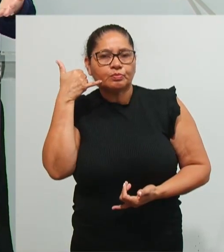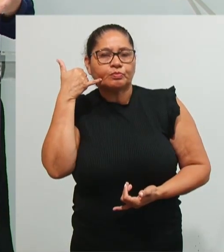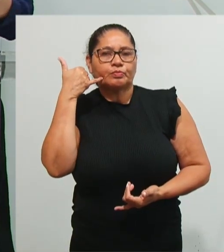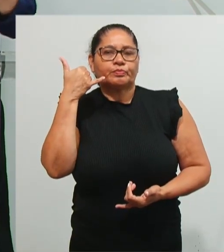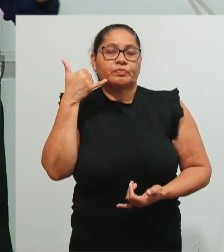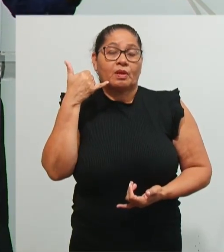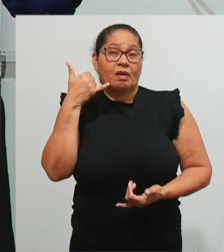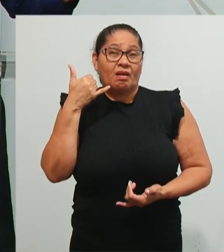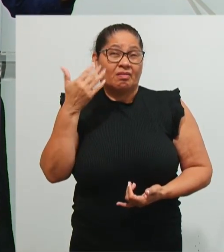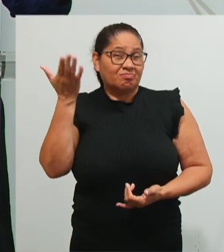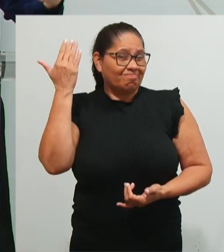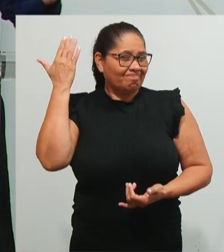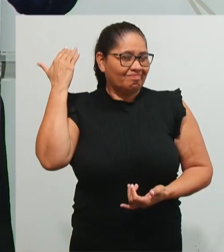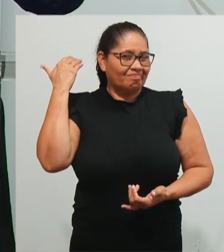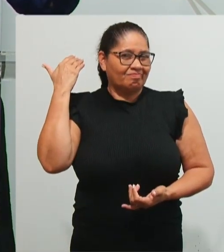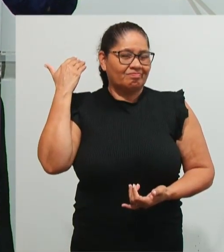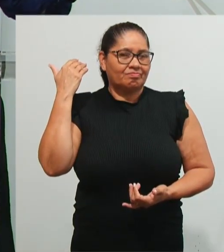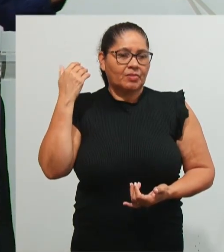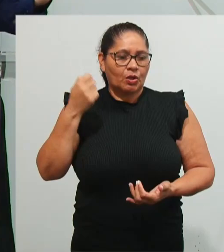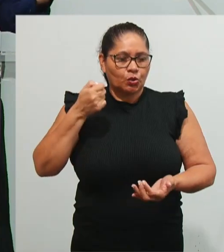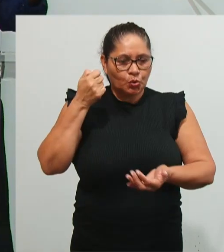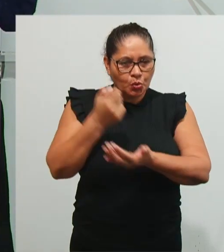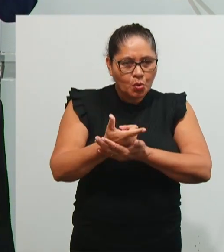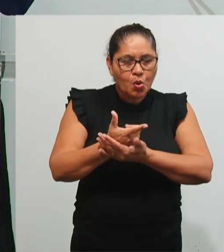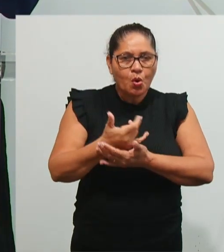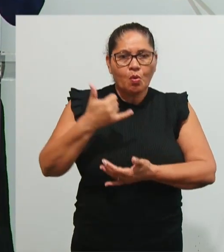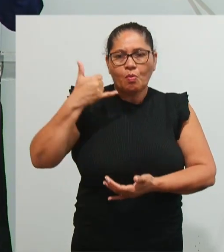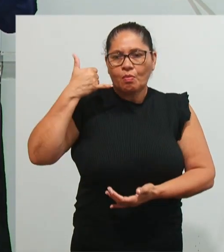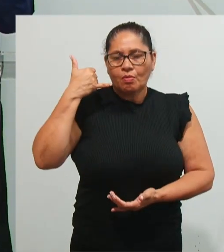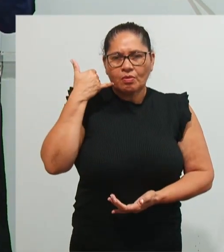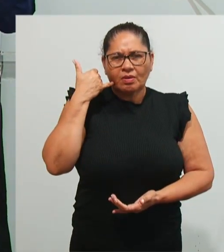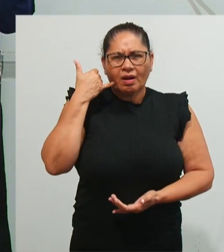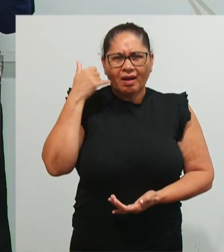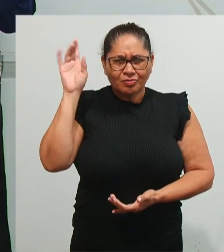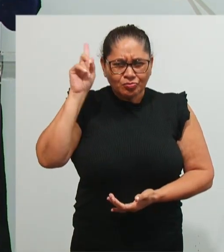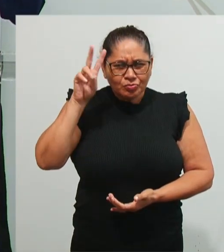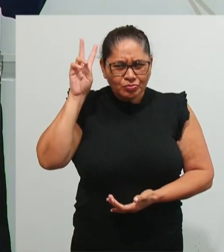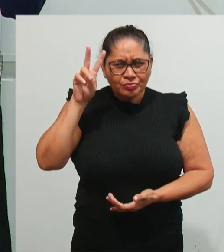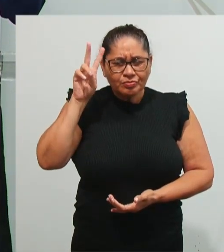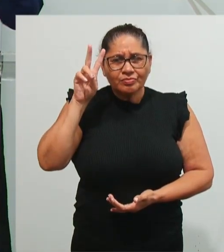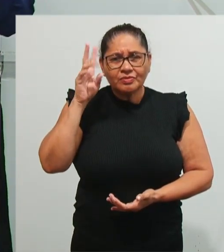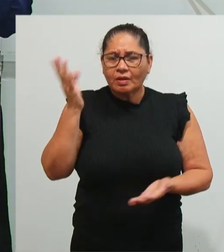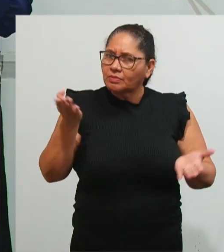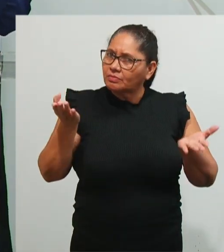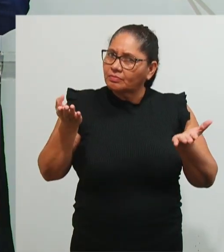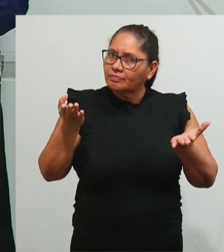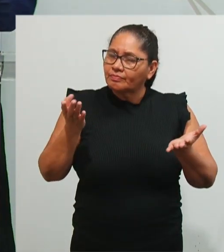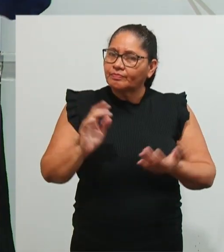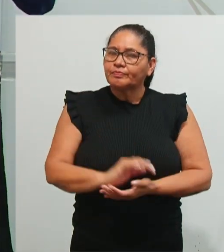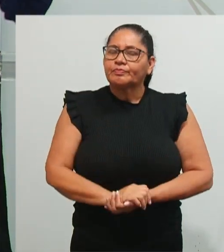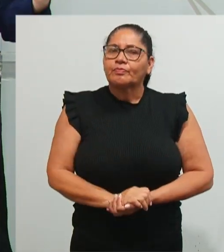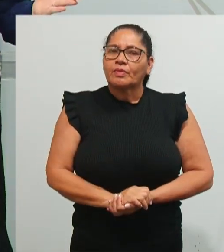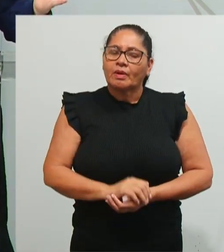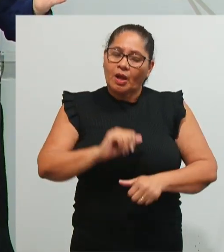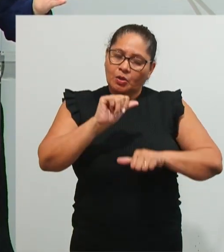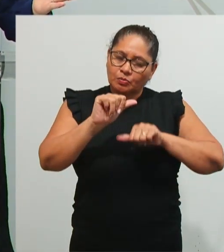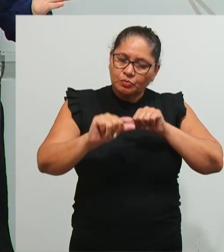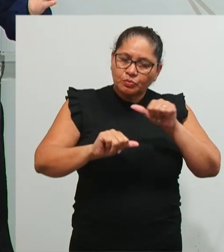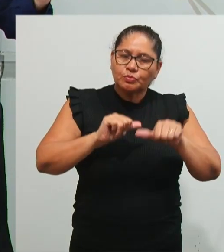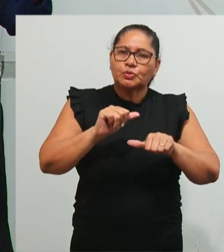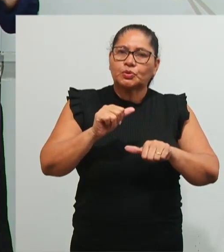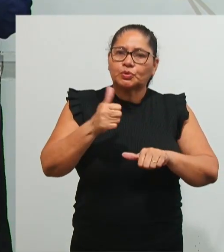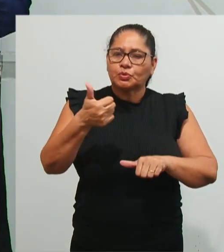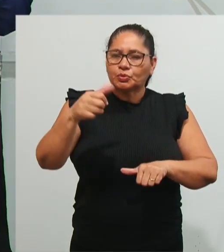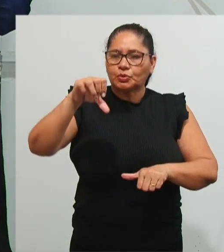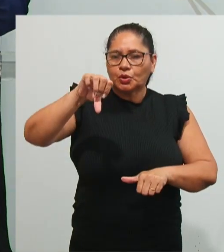uma época que isso era um patrimônio, quem comprava uma linha de telefone, vocês conseguem lembrar-se disso? Quando a gente passa por essa reforma de